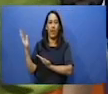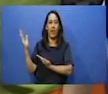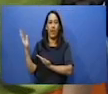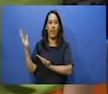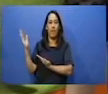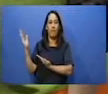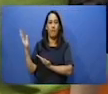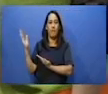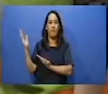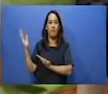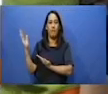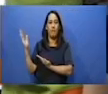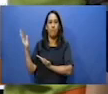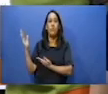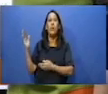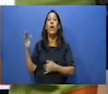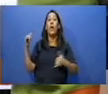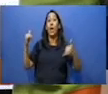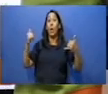para